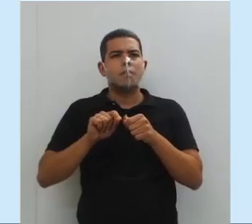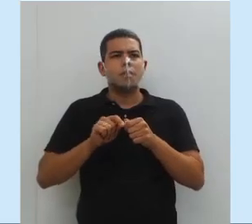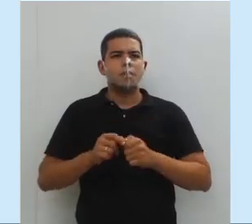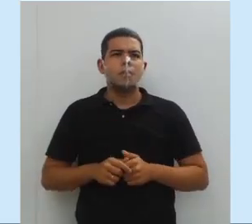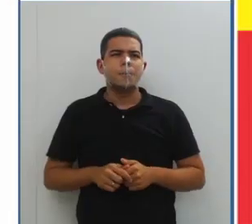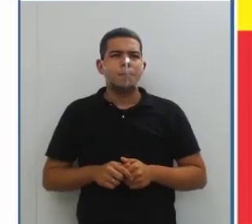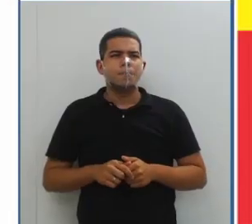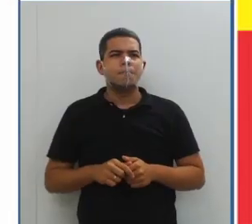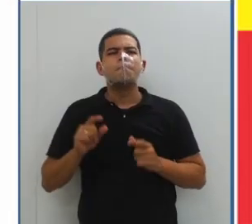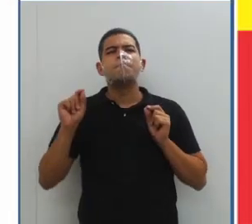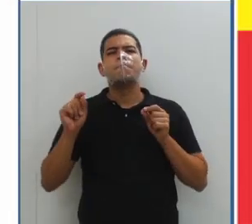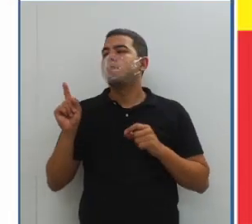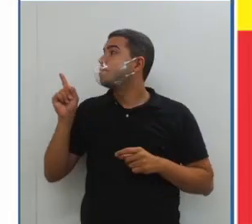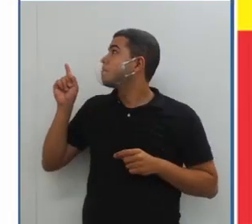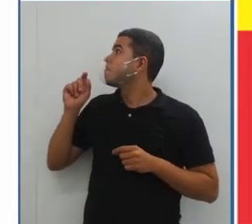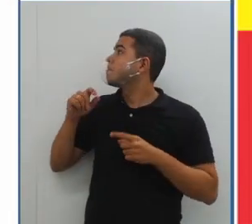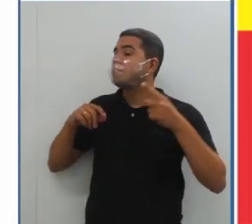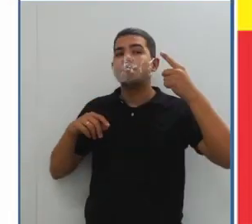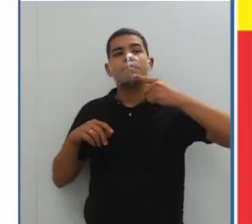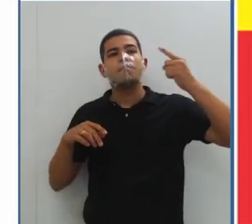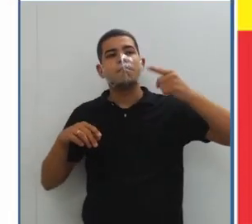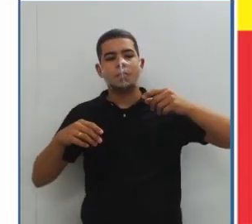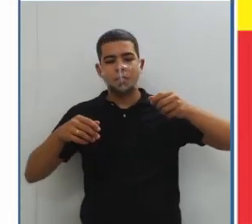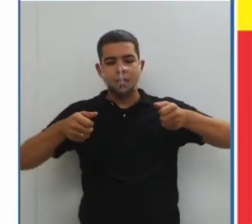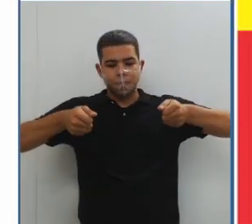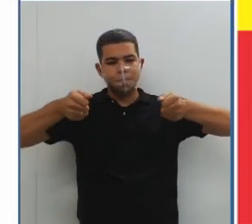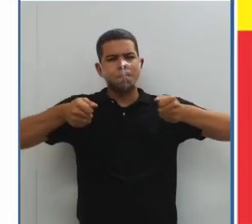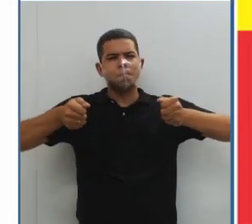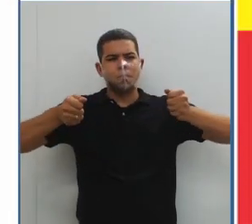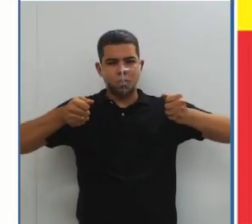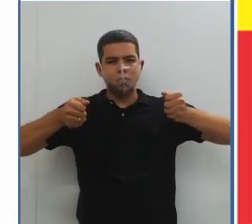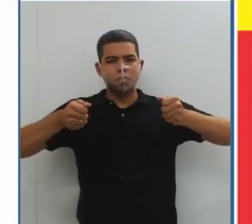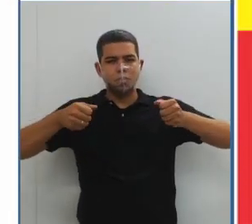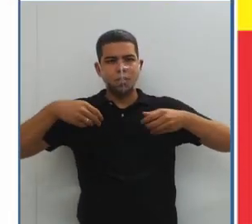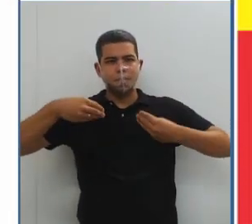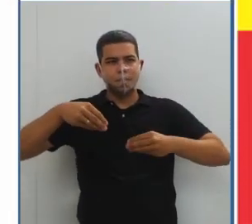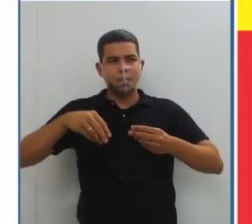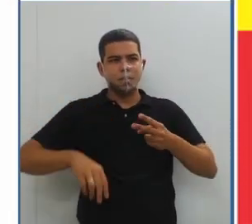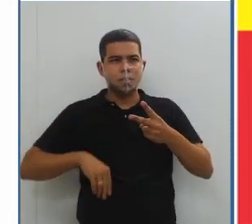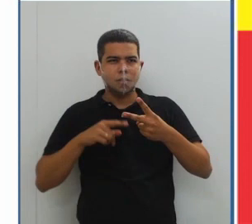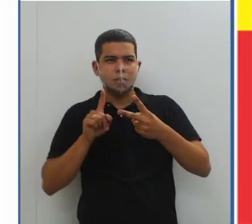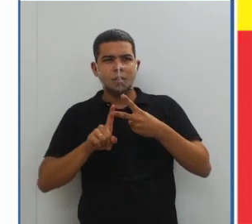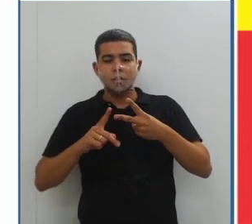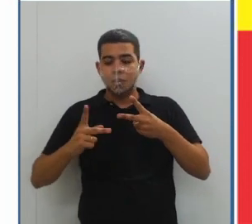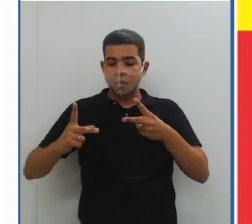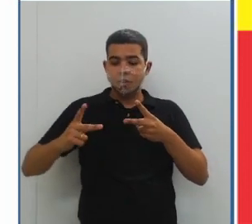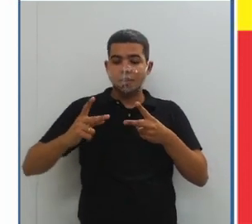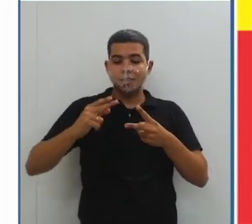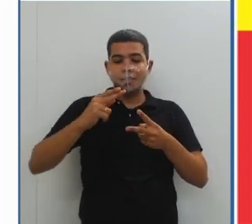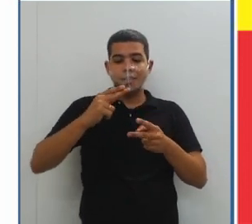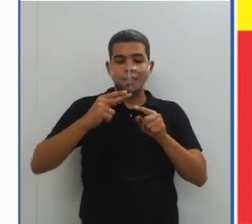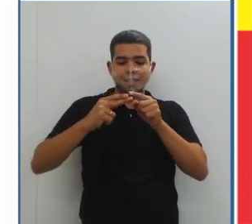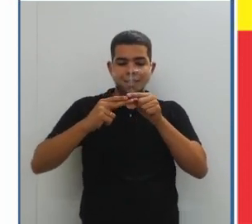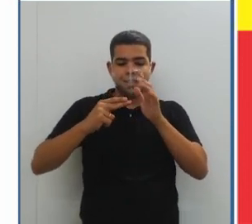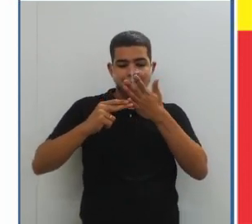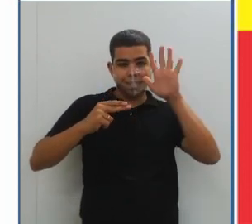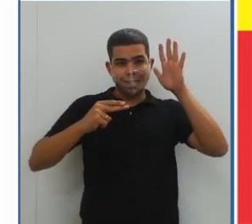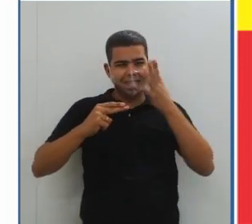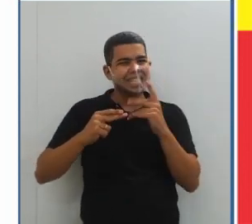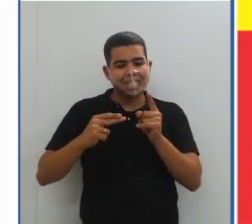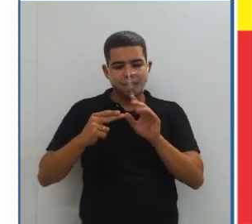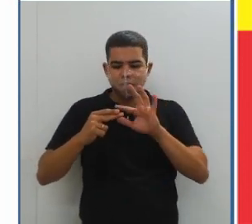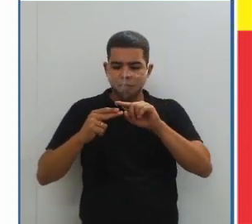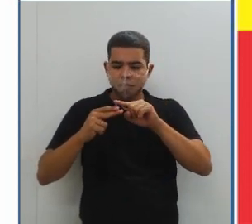o que a gente precisa. Primeira coisa, a gente precisa de uma sacola plástica, tá? Segunda coisa, uma